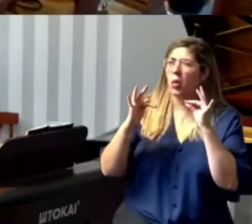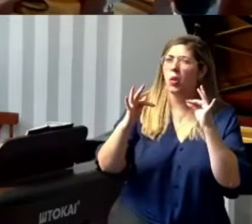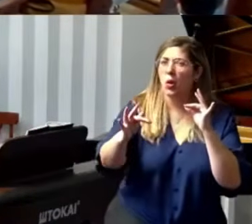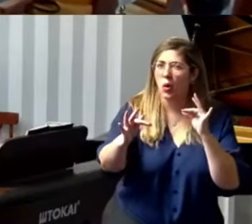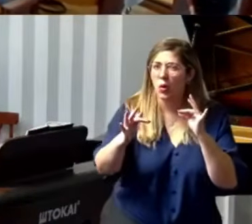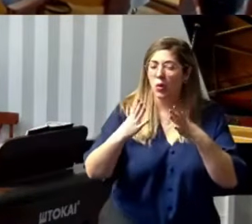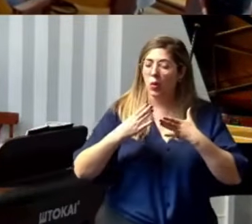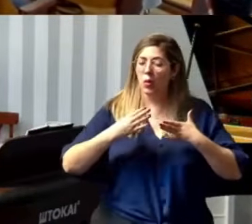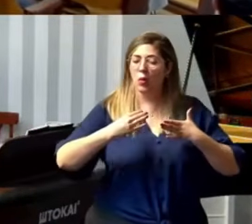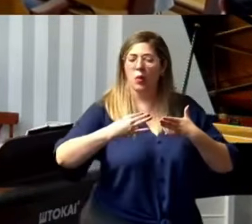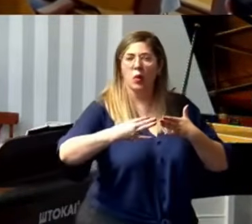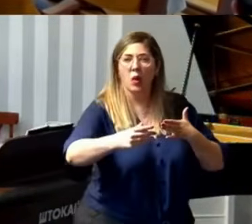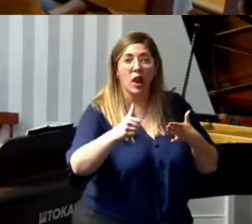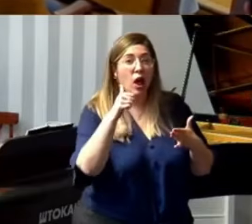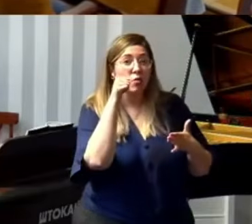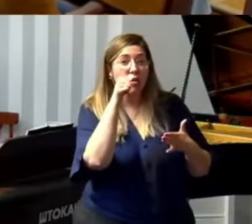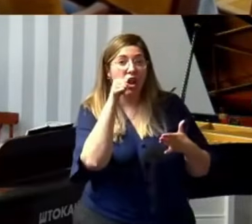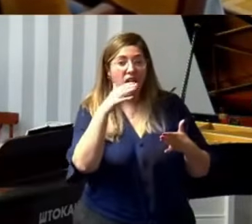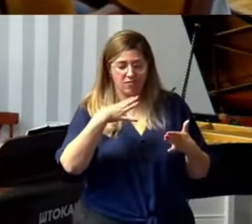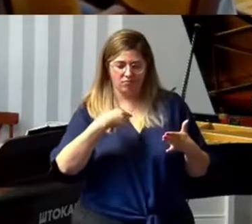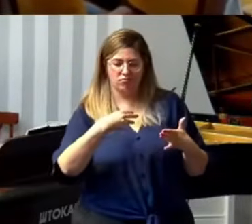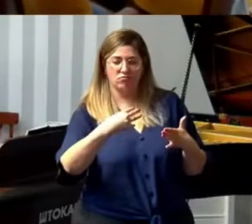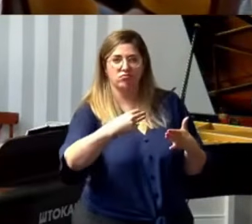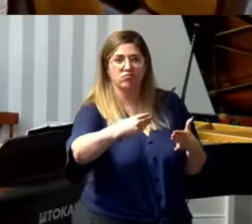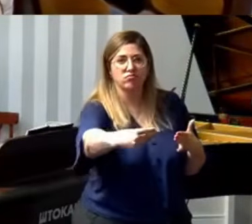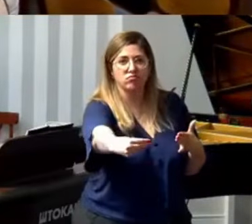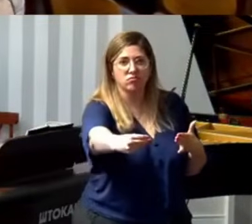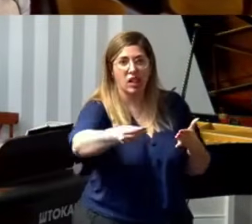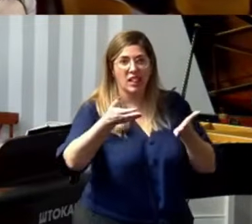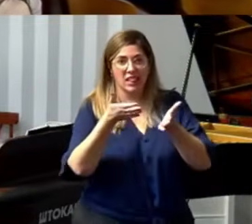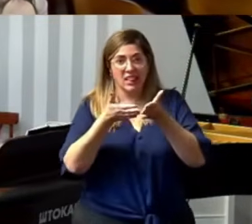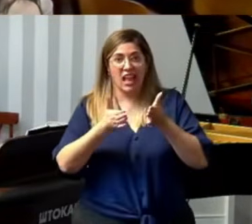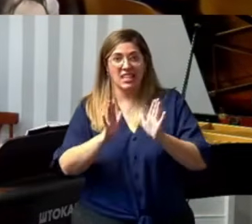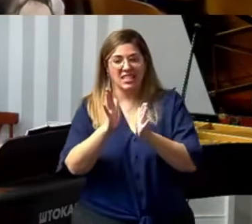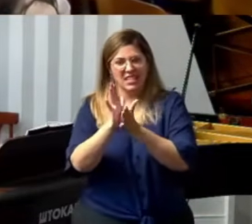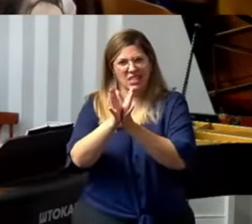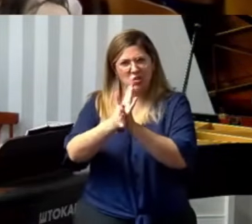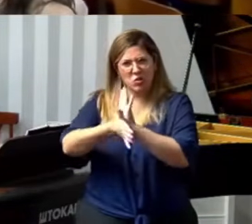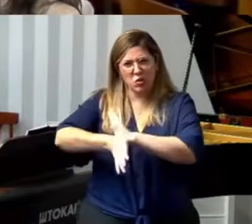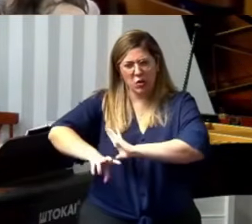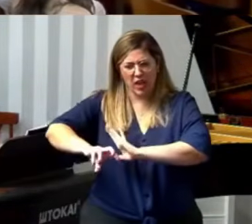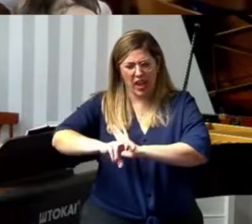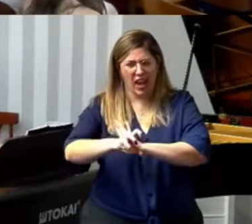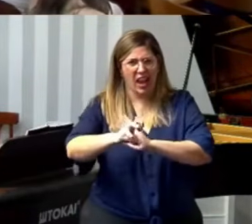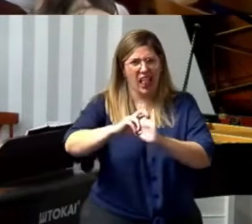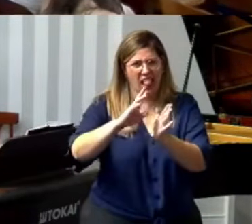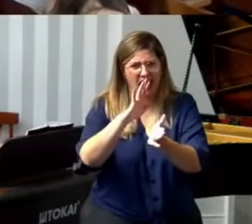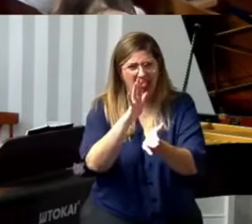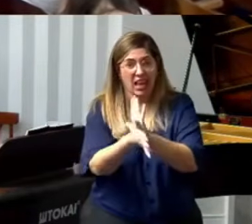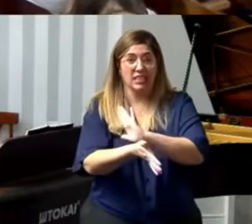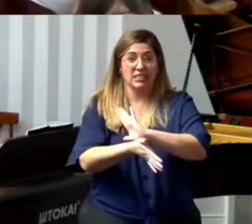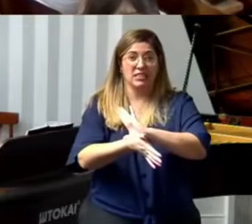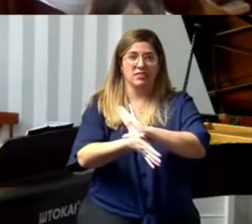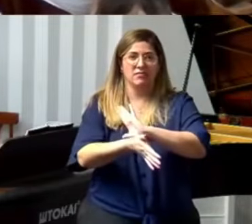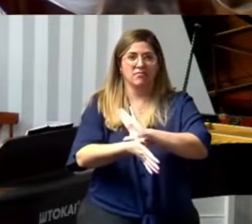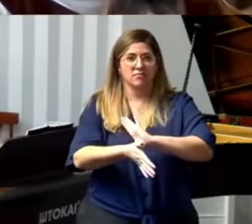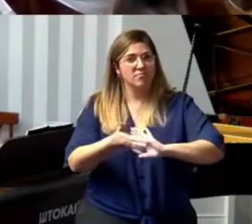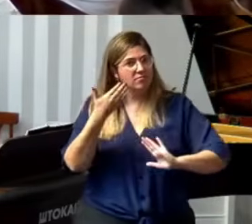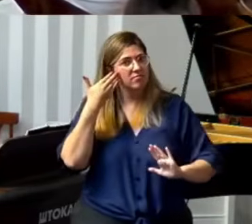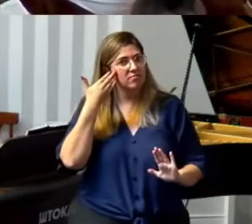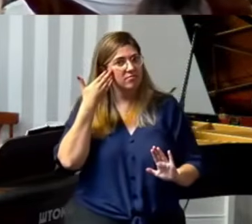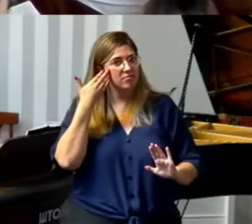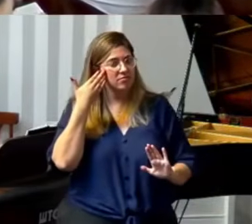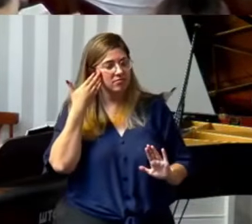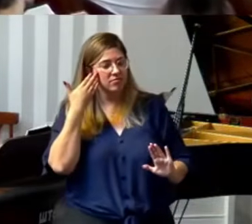serpente. Quem está sendo expulso do jardim tem todas essas informações consigo. Ele está carregando sobre si